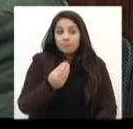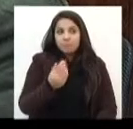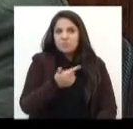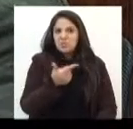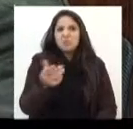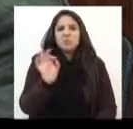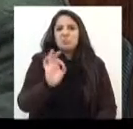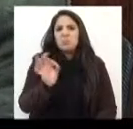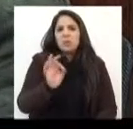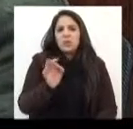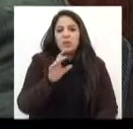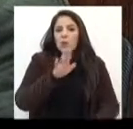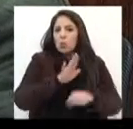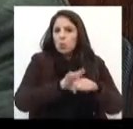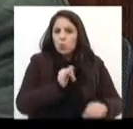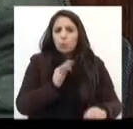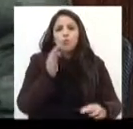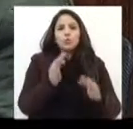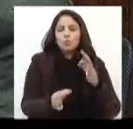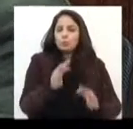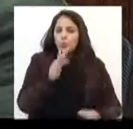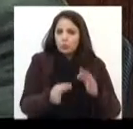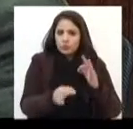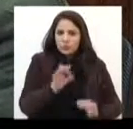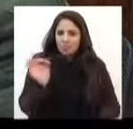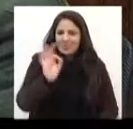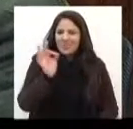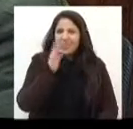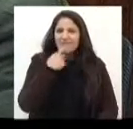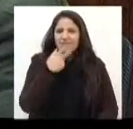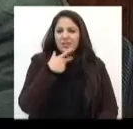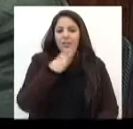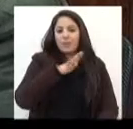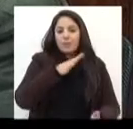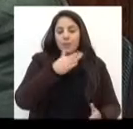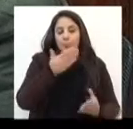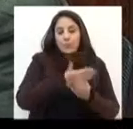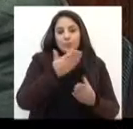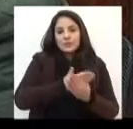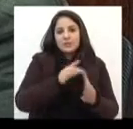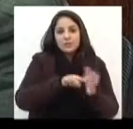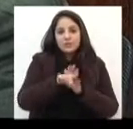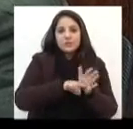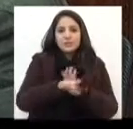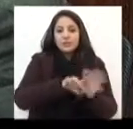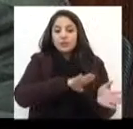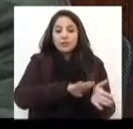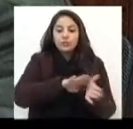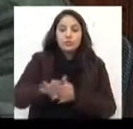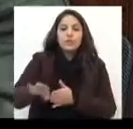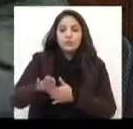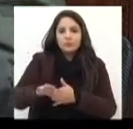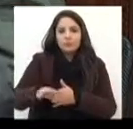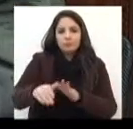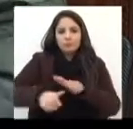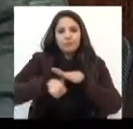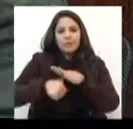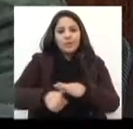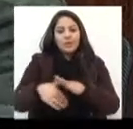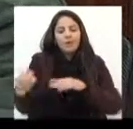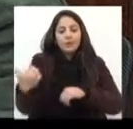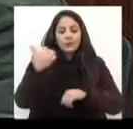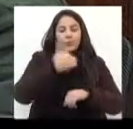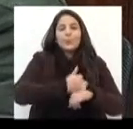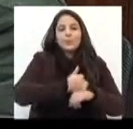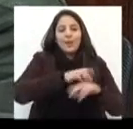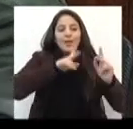inocente, justa, sem nenhuma citação e nenhum processo de investigação, que está sendo retirada do poder, e quem está assumindo